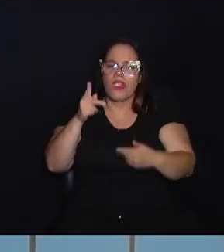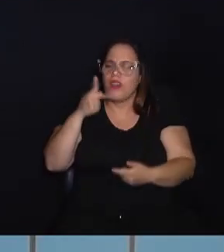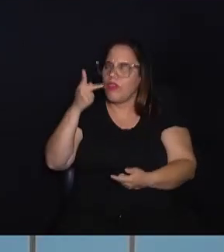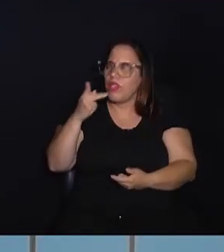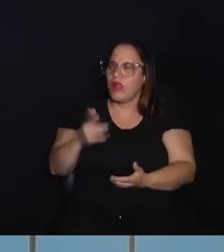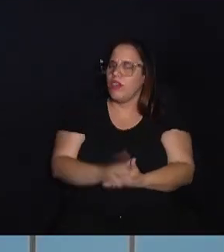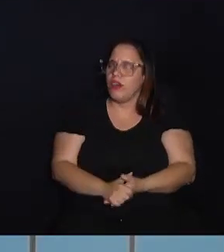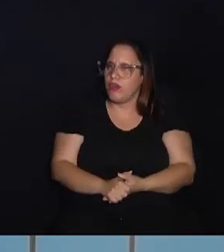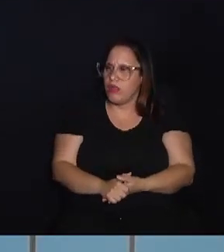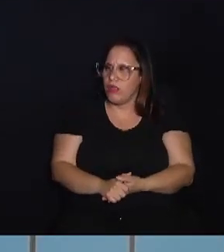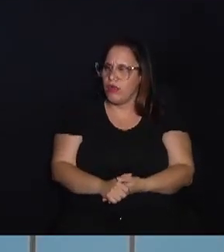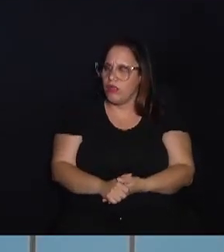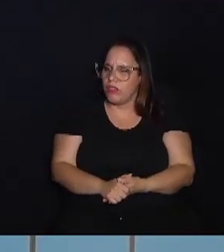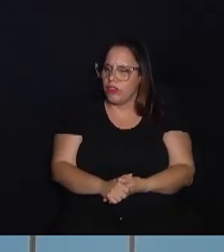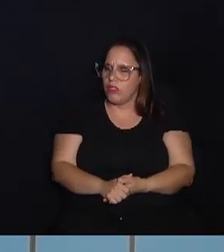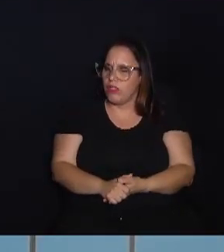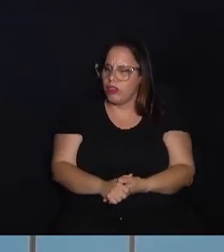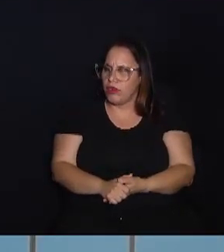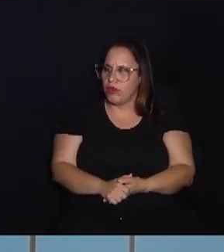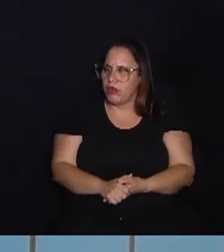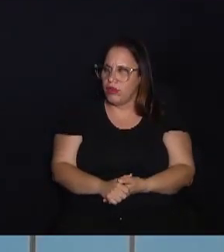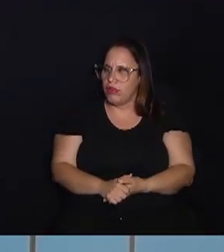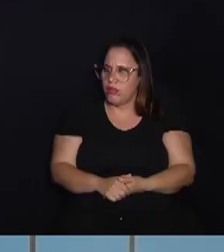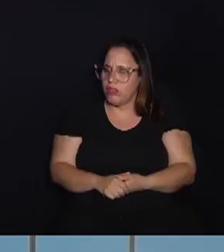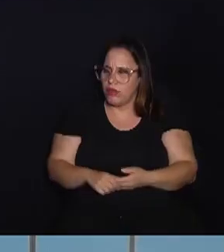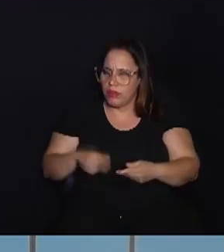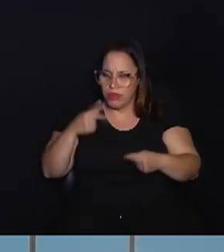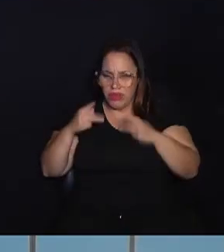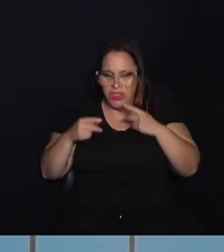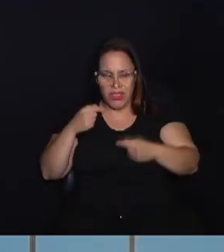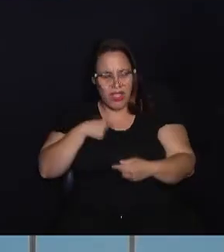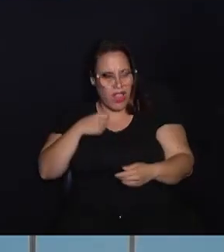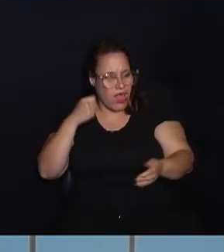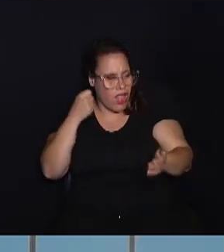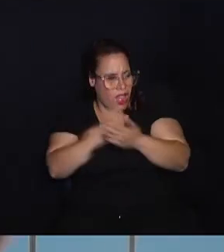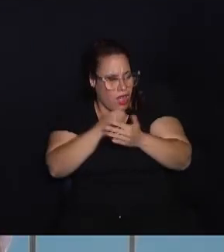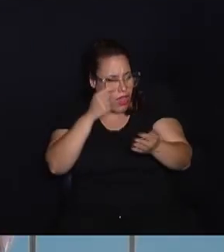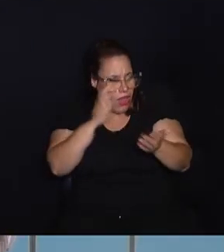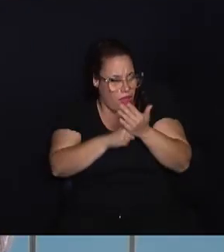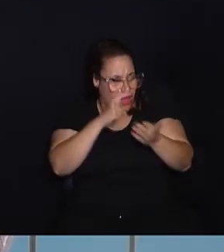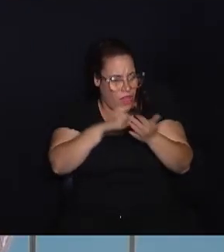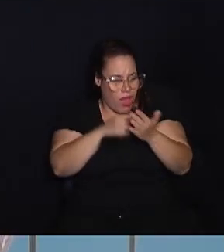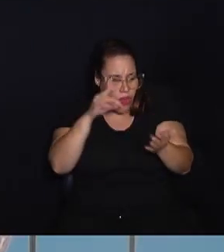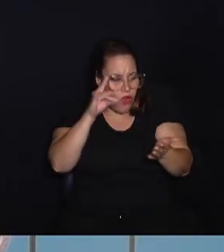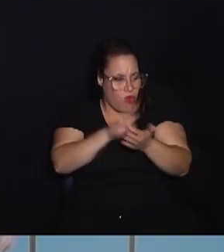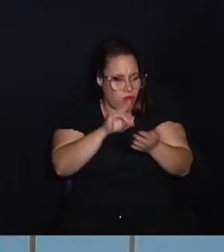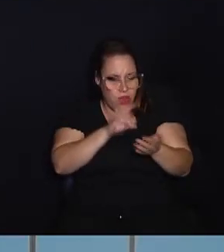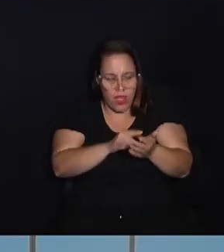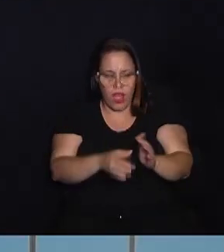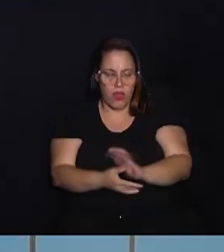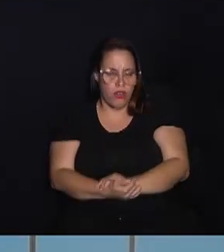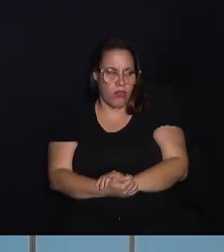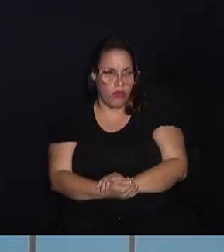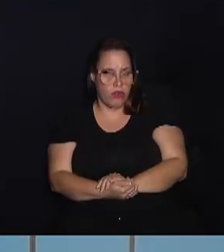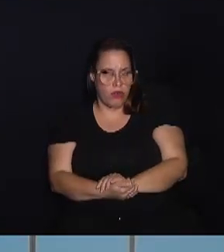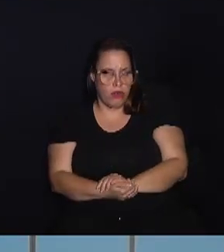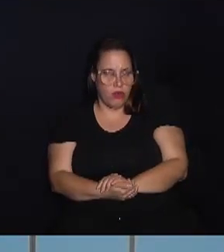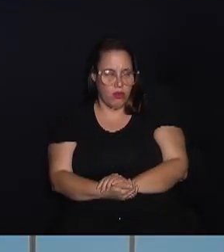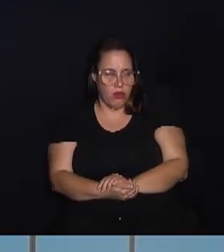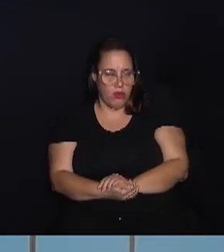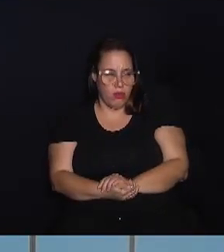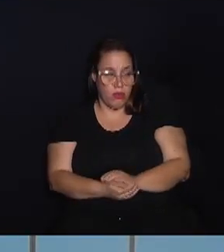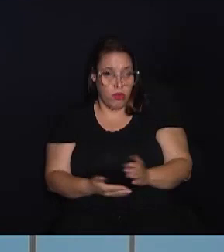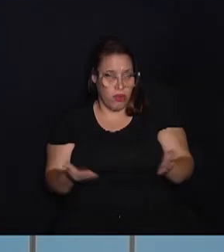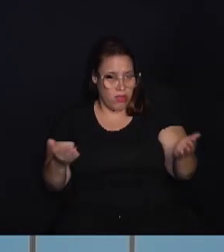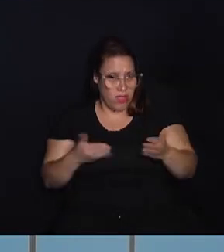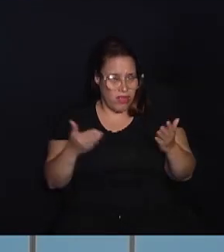Claro. Né? Muitas vezes eu vejo assim, não, eu tenho compromisso com a verdade. Né? Agora, a